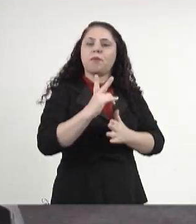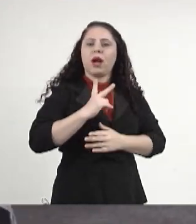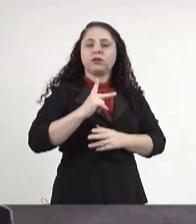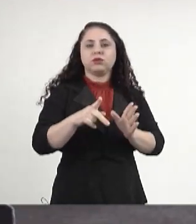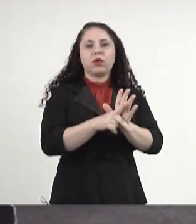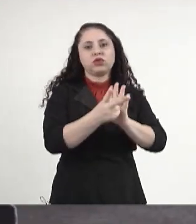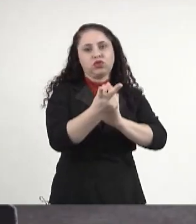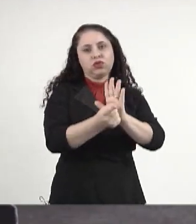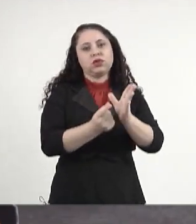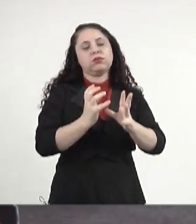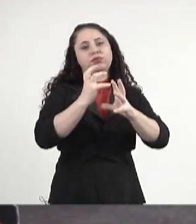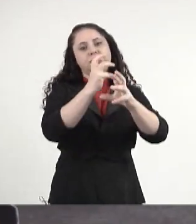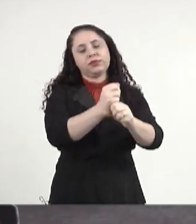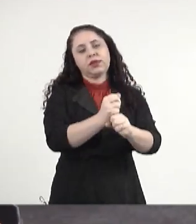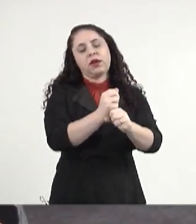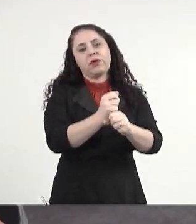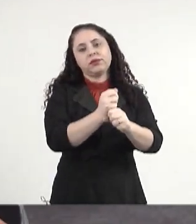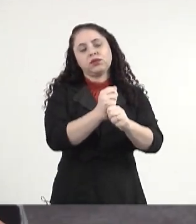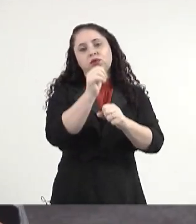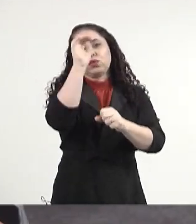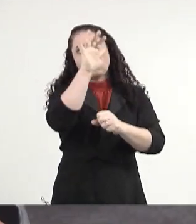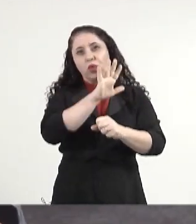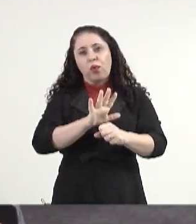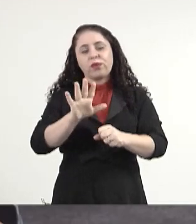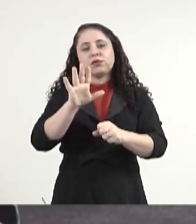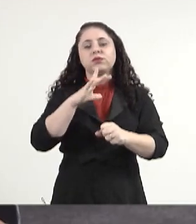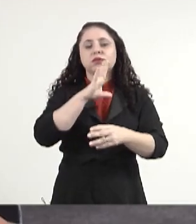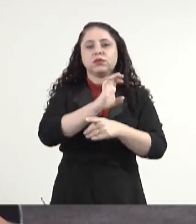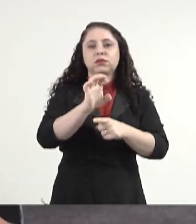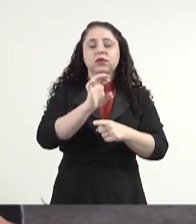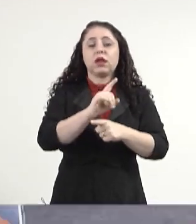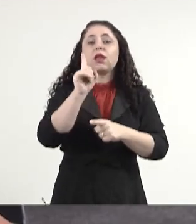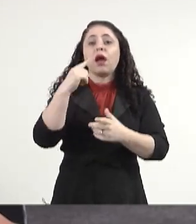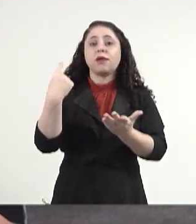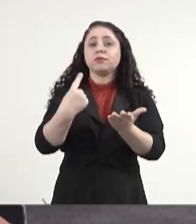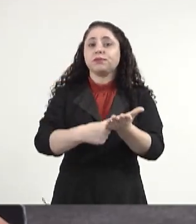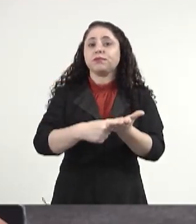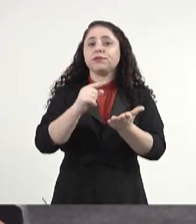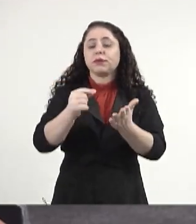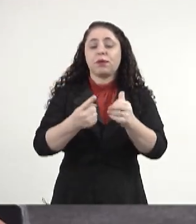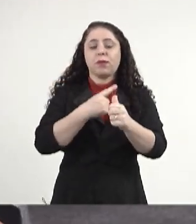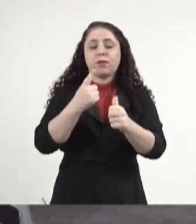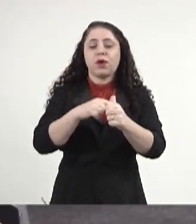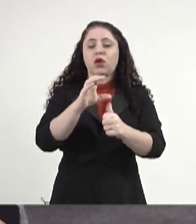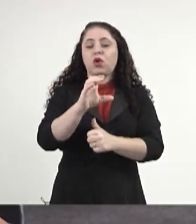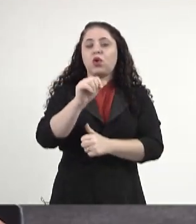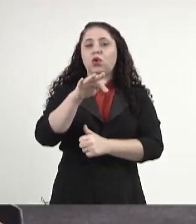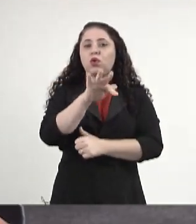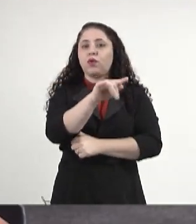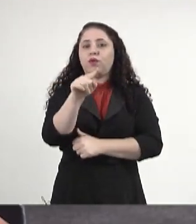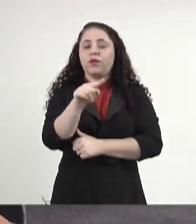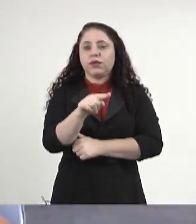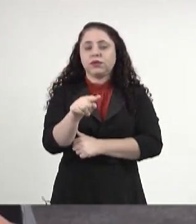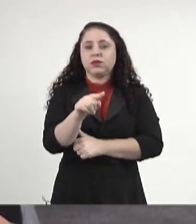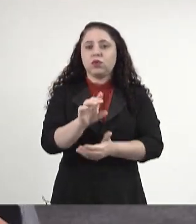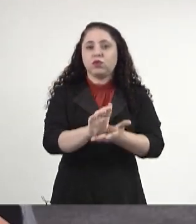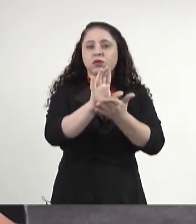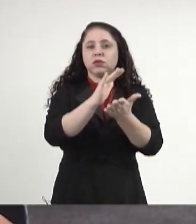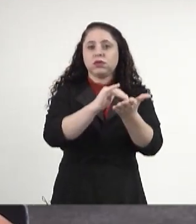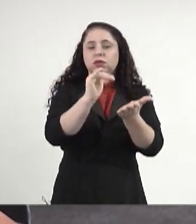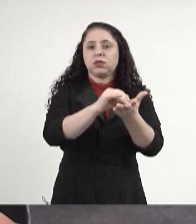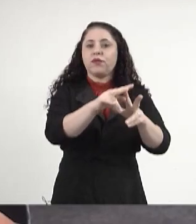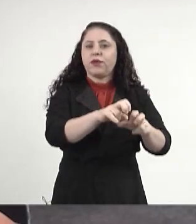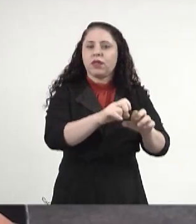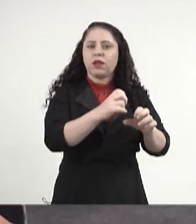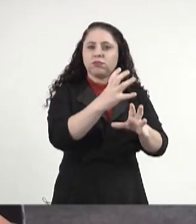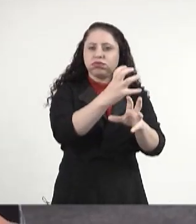Brasil, proporcionalmente, e todos esses incentivos são convalidados primeiro pelo CONFAZ, que é o Conselho de Secretários de